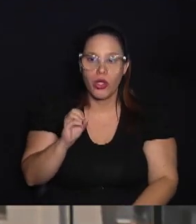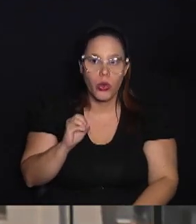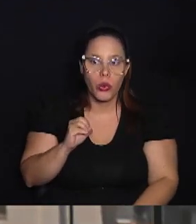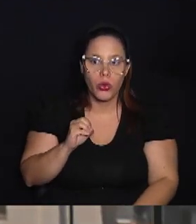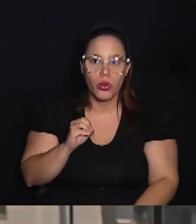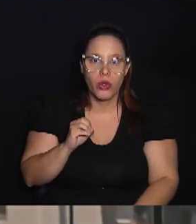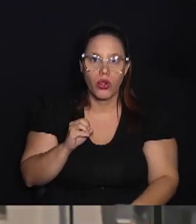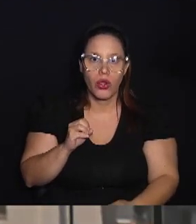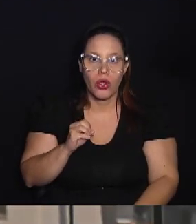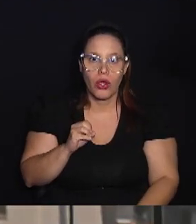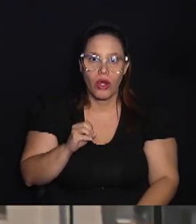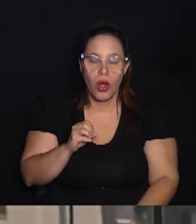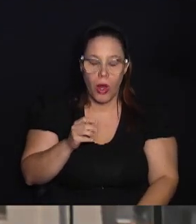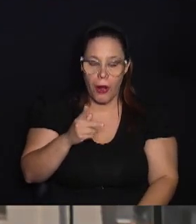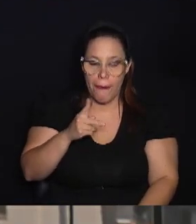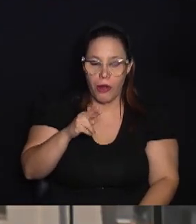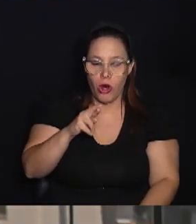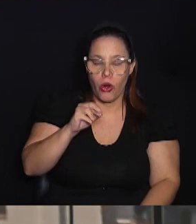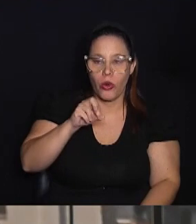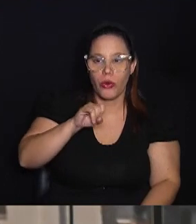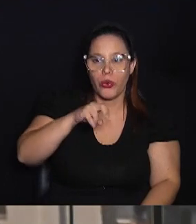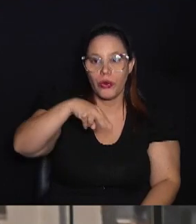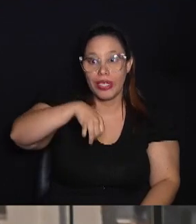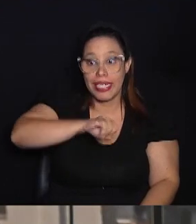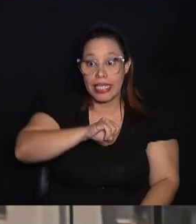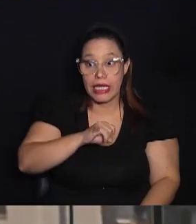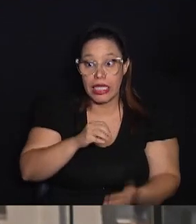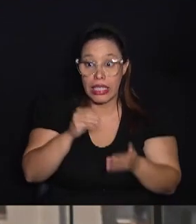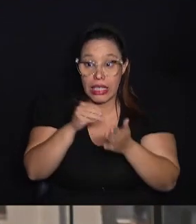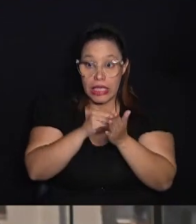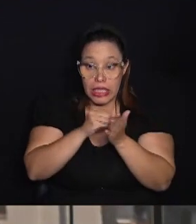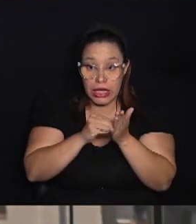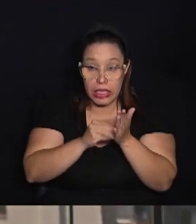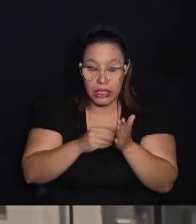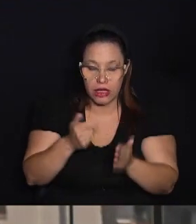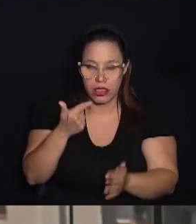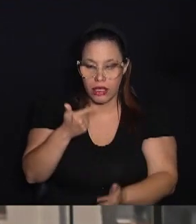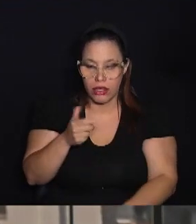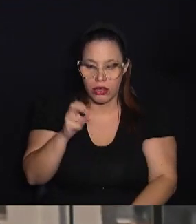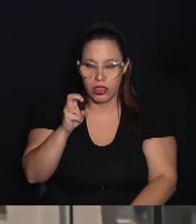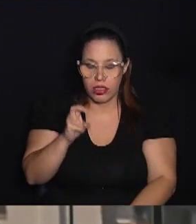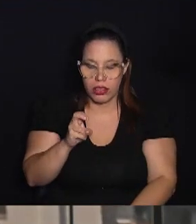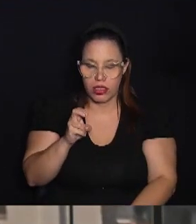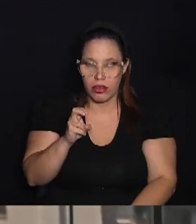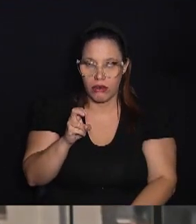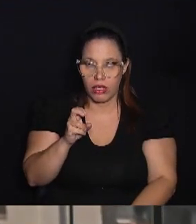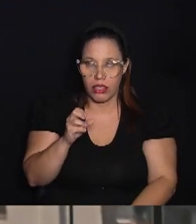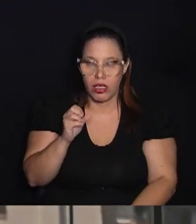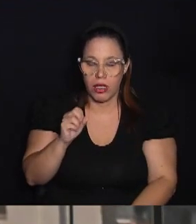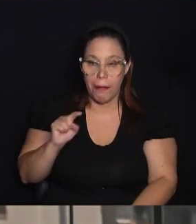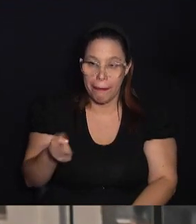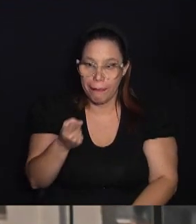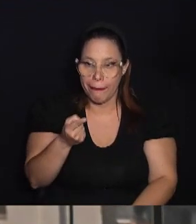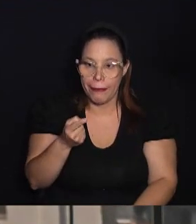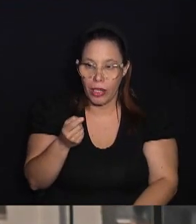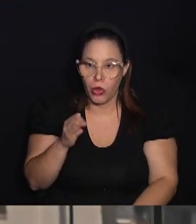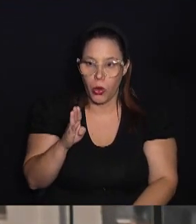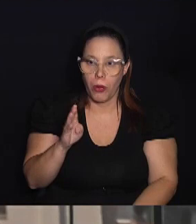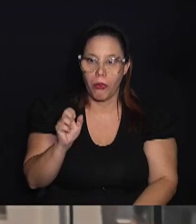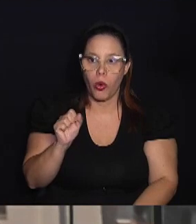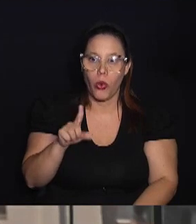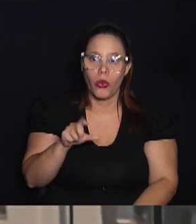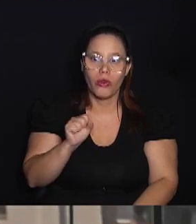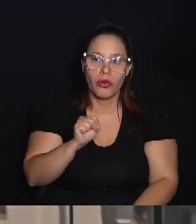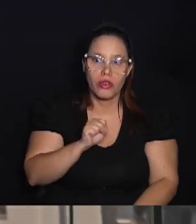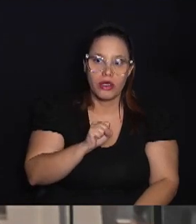inscrições para o ProUni começaram hoje são mais de 200.000 bolsas que legal as inscrições para o pro un processo